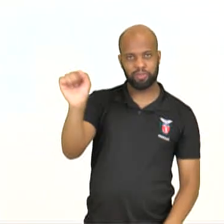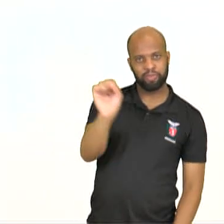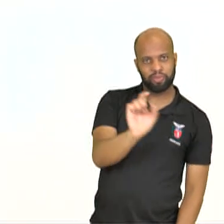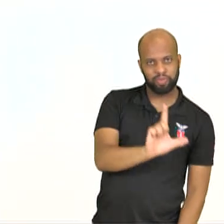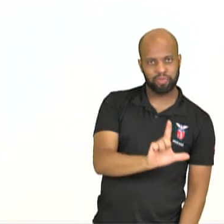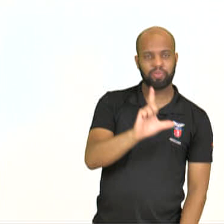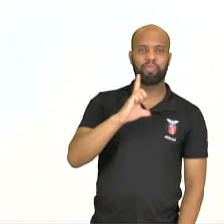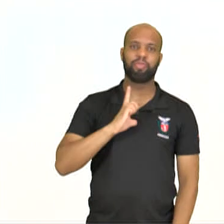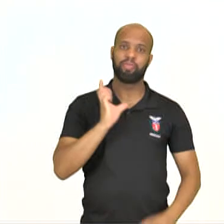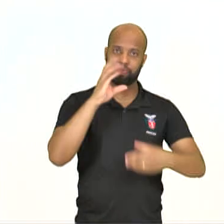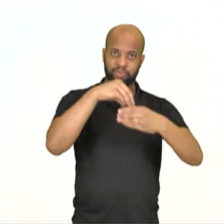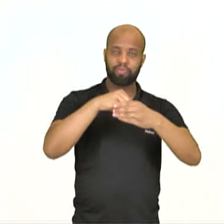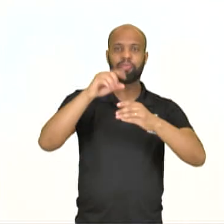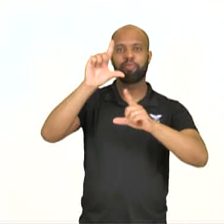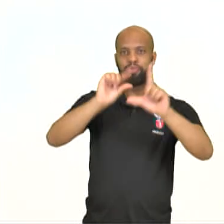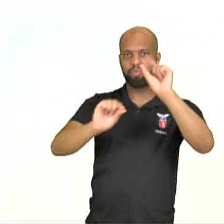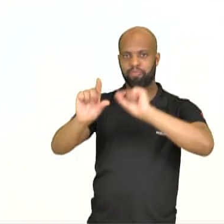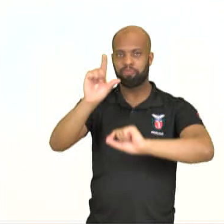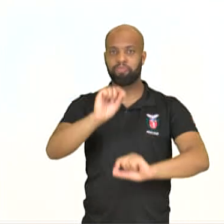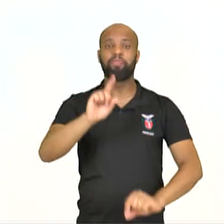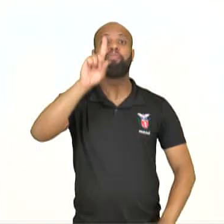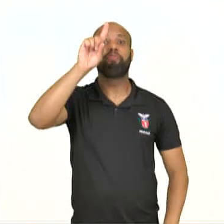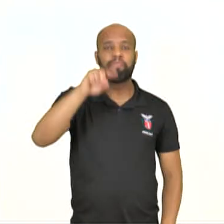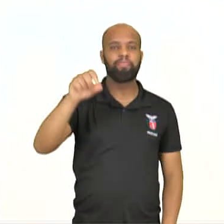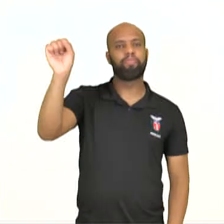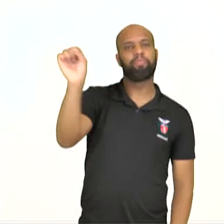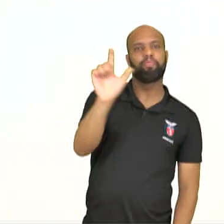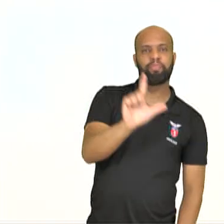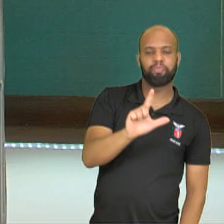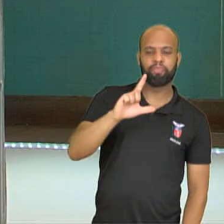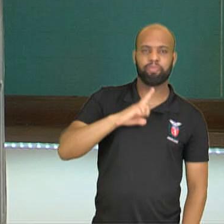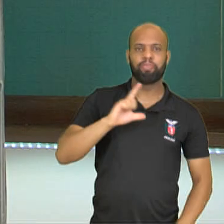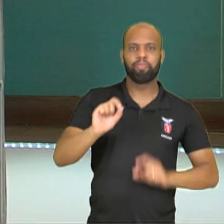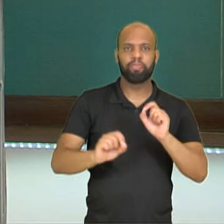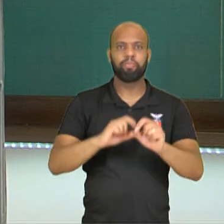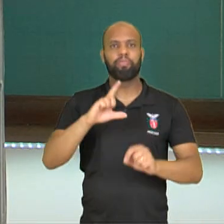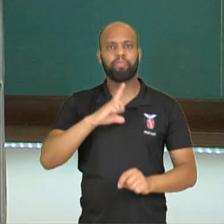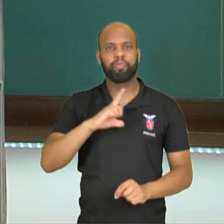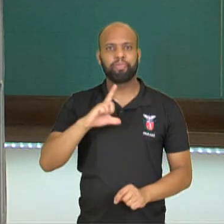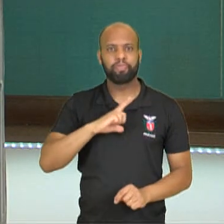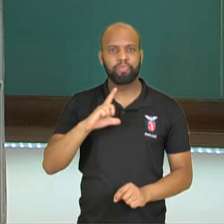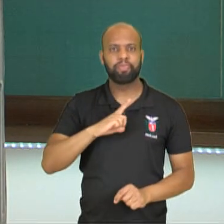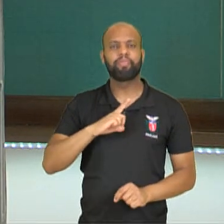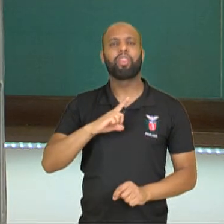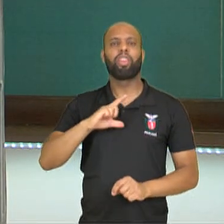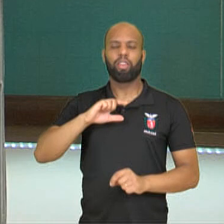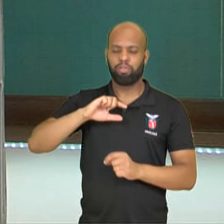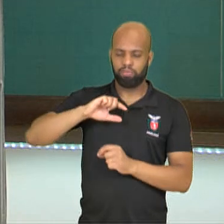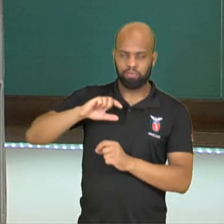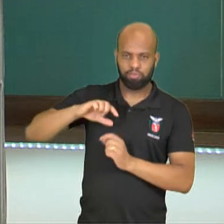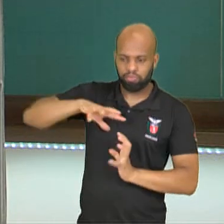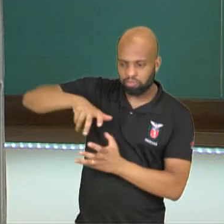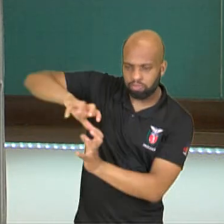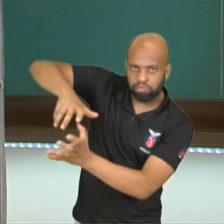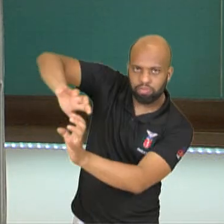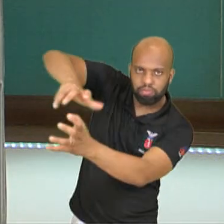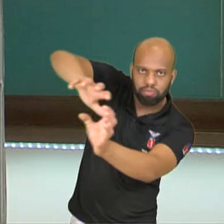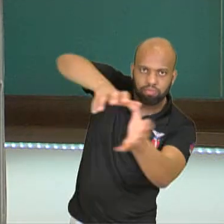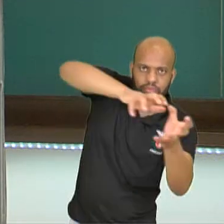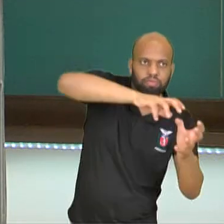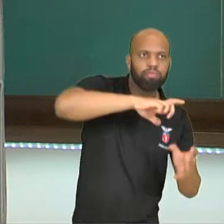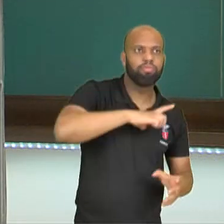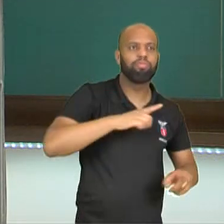Solar, composto por uma estrela, que é o Sol. Nós temos planetas, satélites, entre outros astros. Então, esse sistema